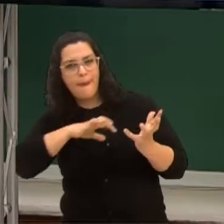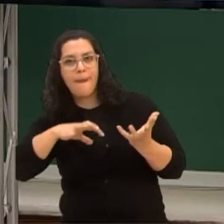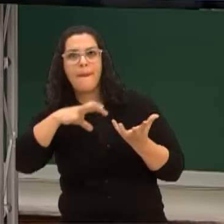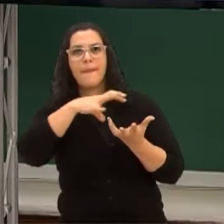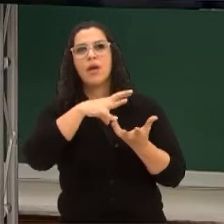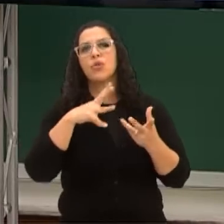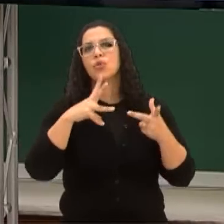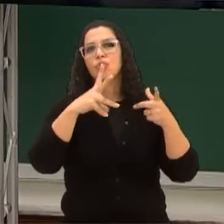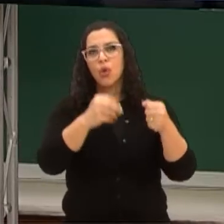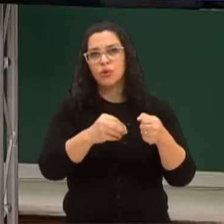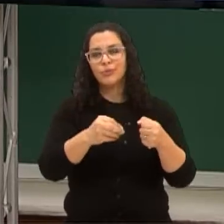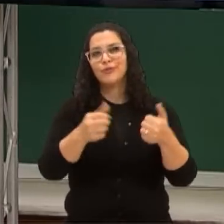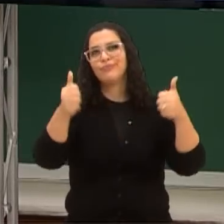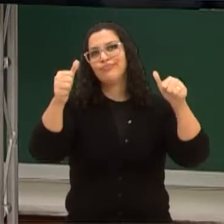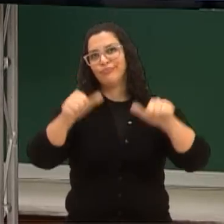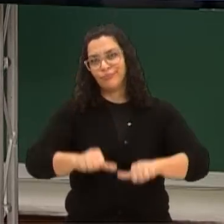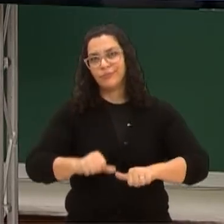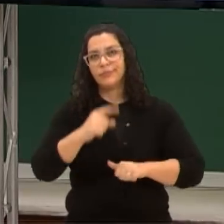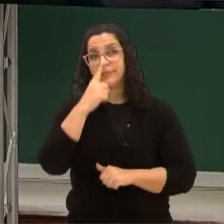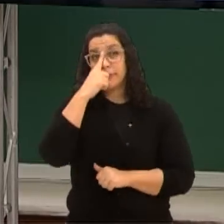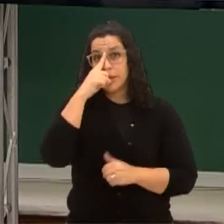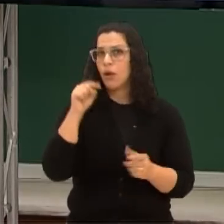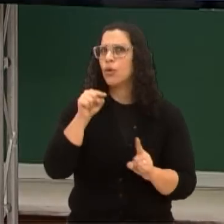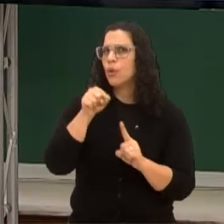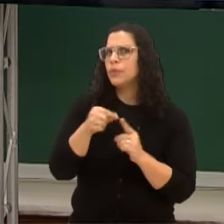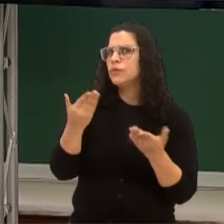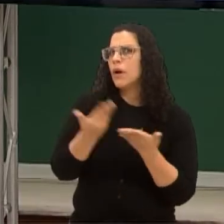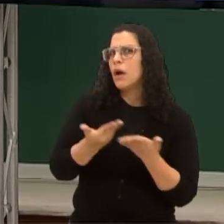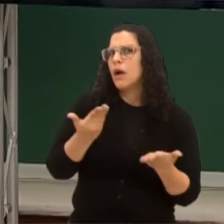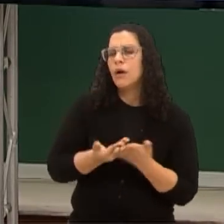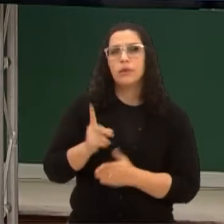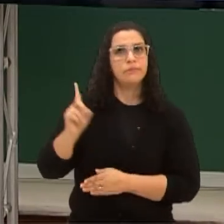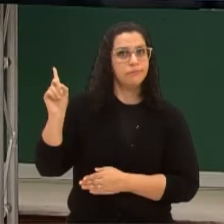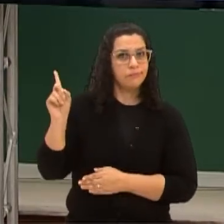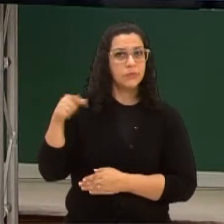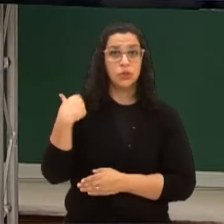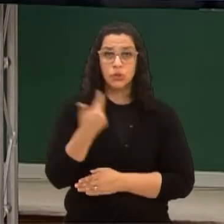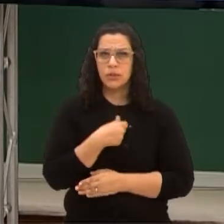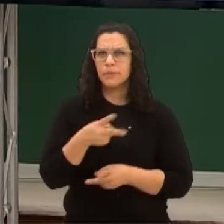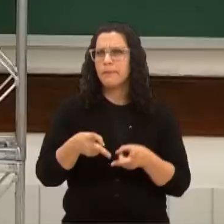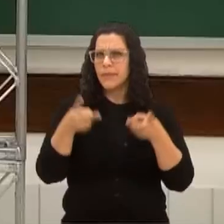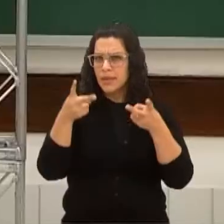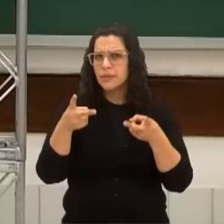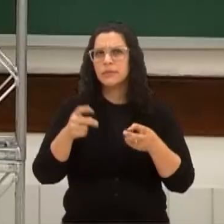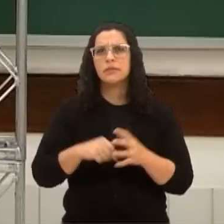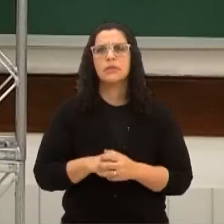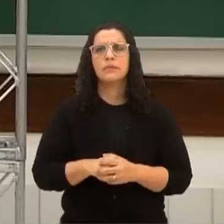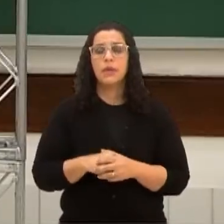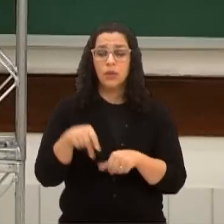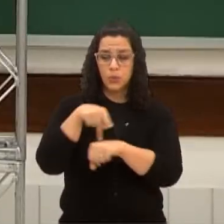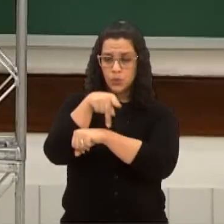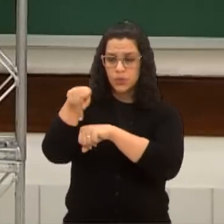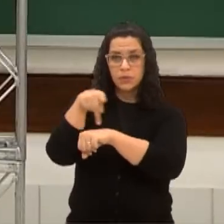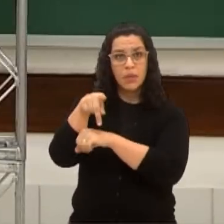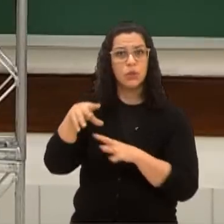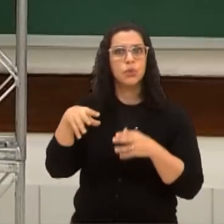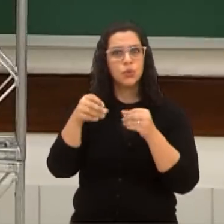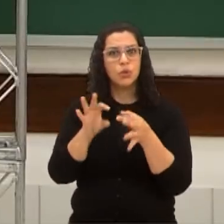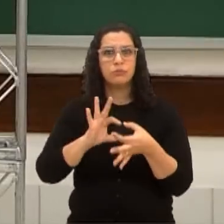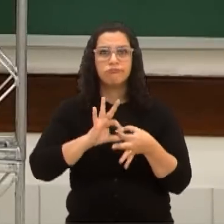planeta como um todo praticamente. O objetivo dessa aula, então, foi que a gente pudesse perceber que os países eles